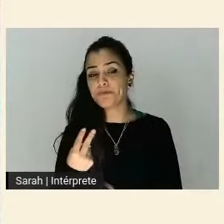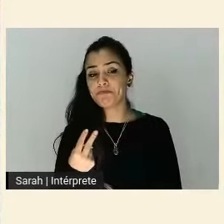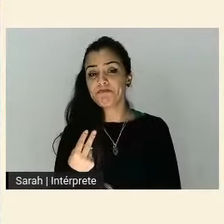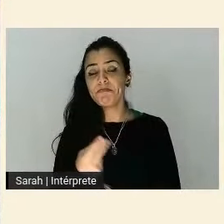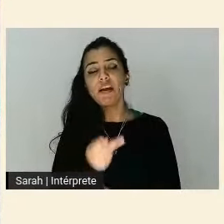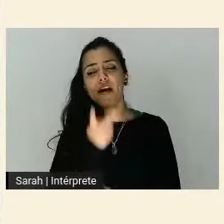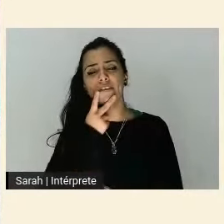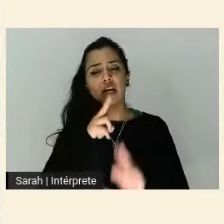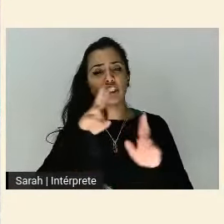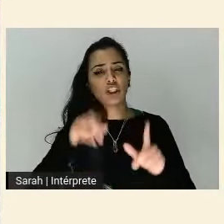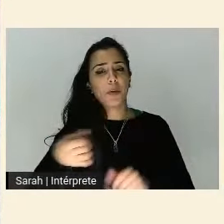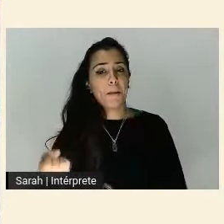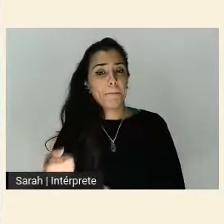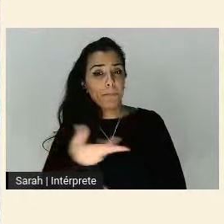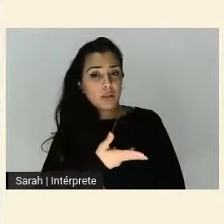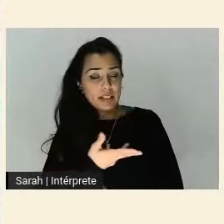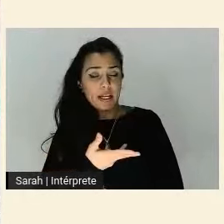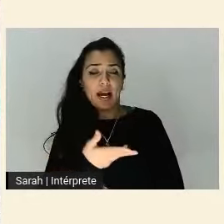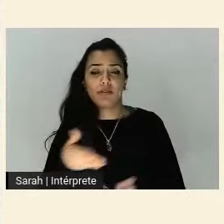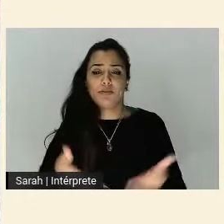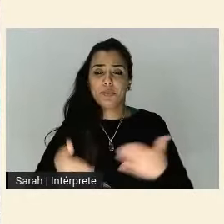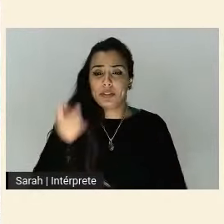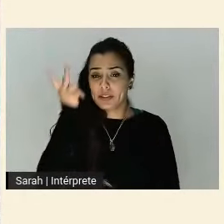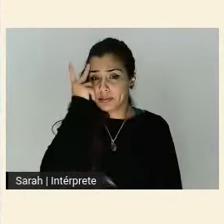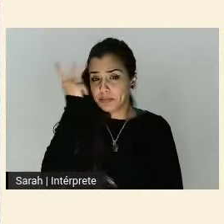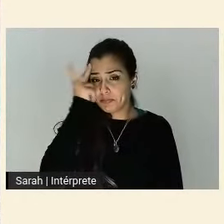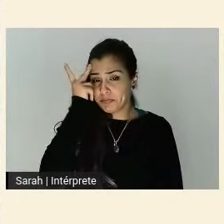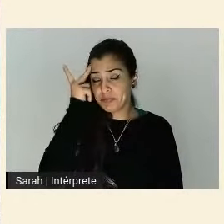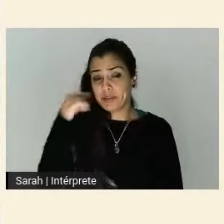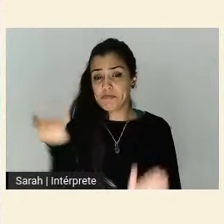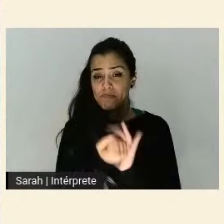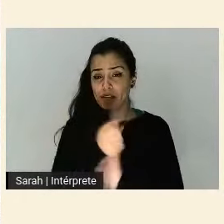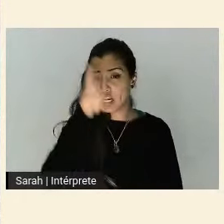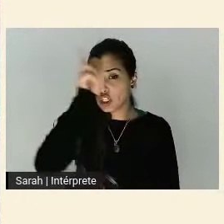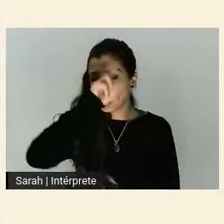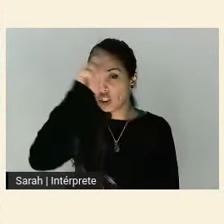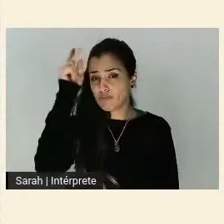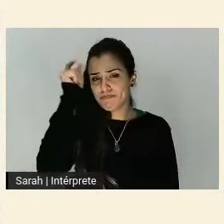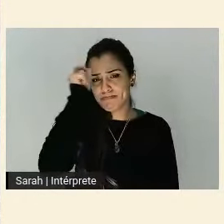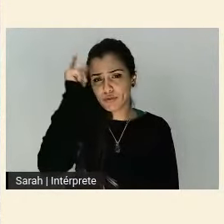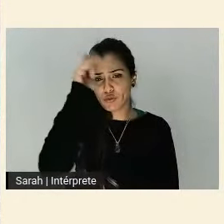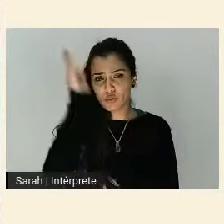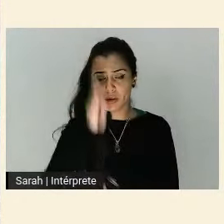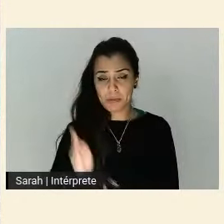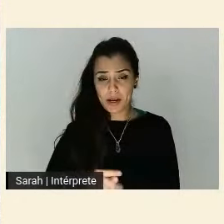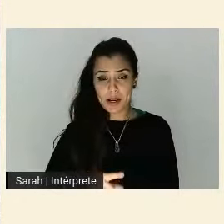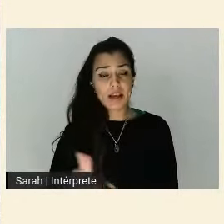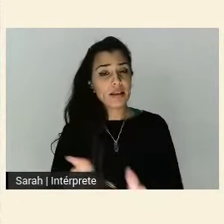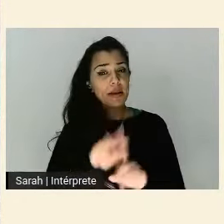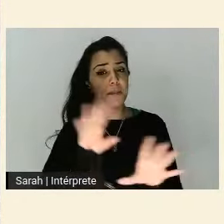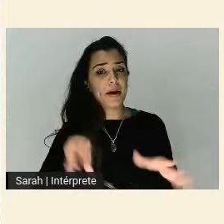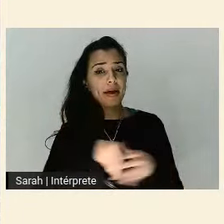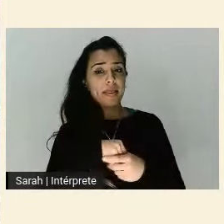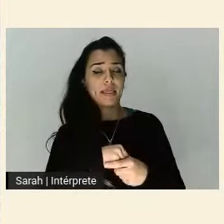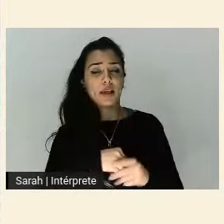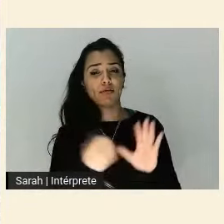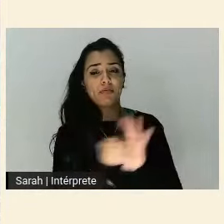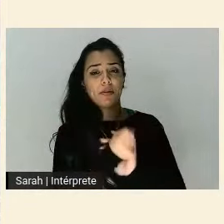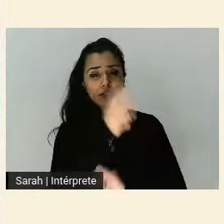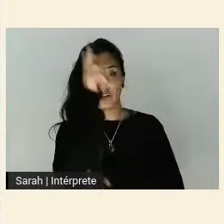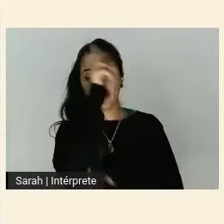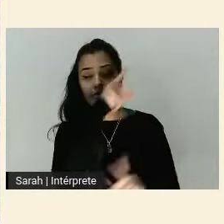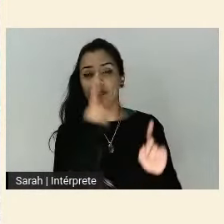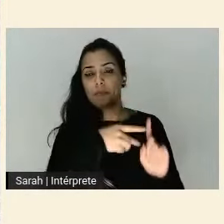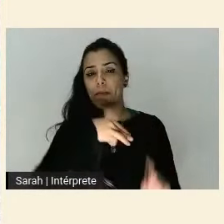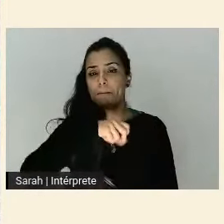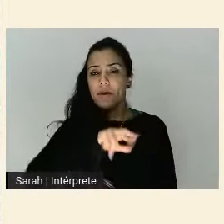paulista, né, na história da cultura brasileira, como uma centralidade para o próprio Mário de Andrade, né, na